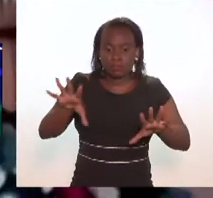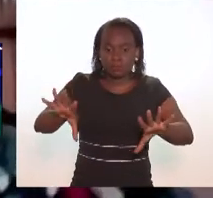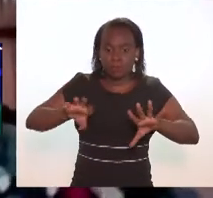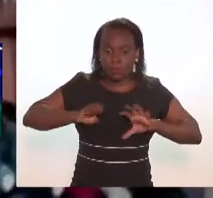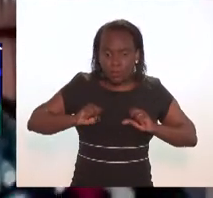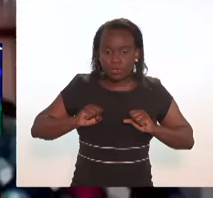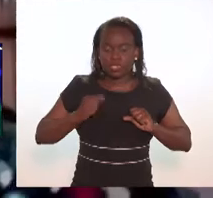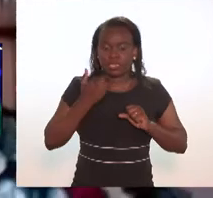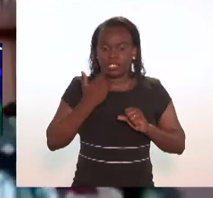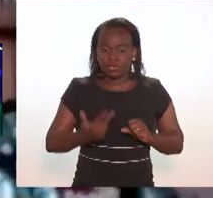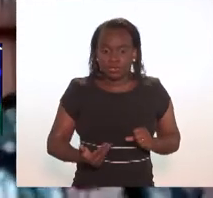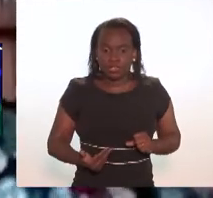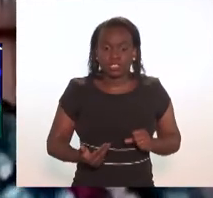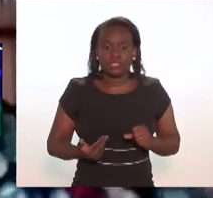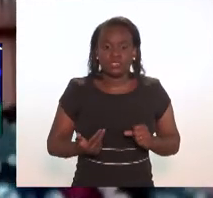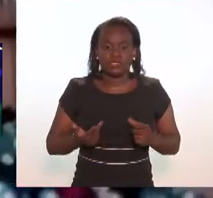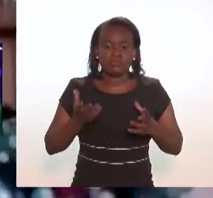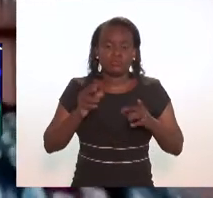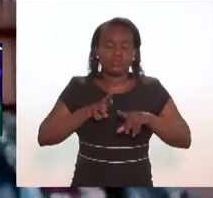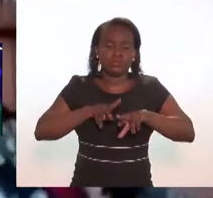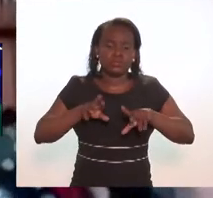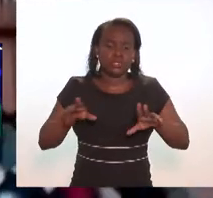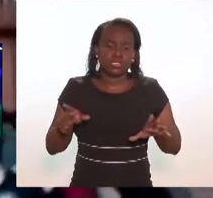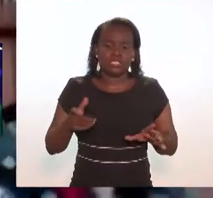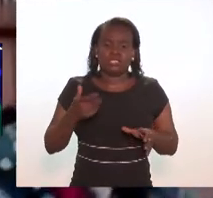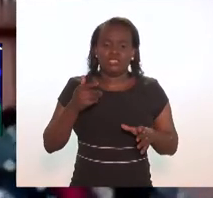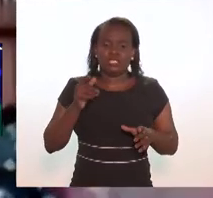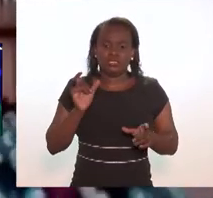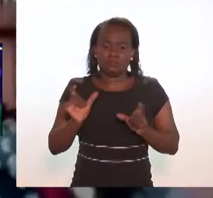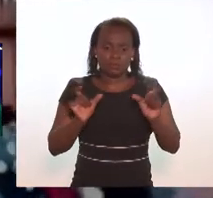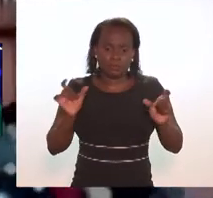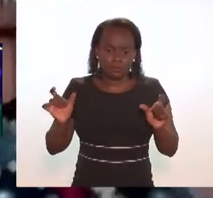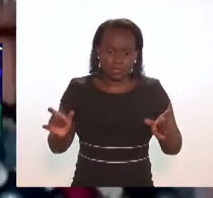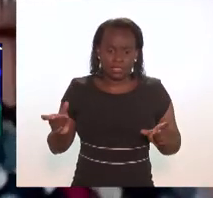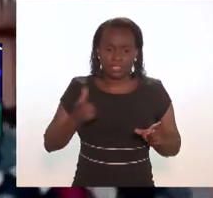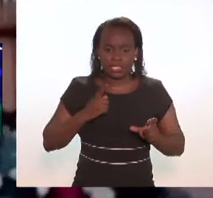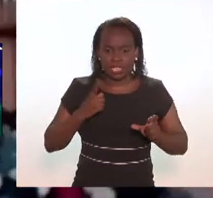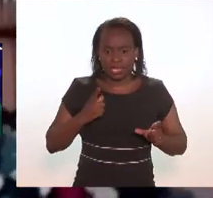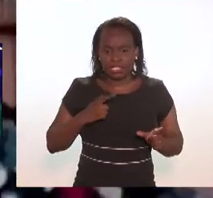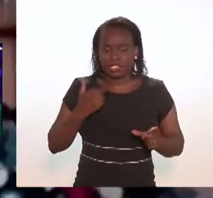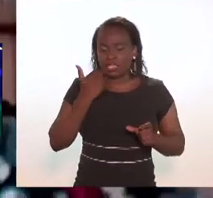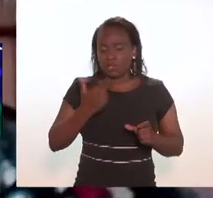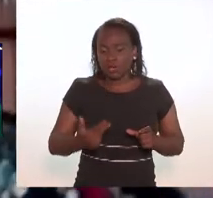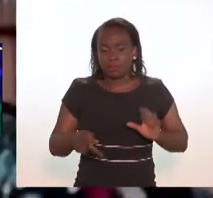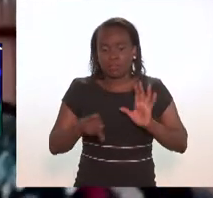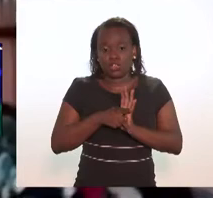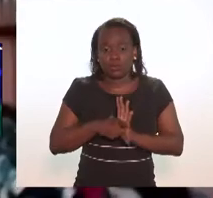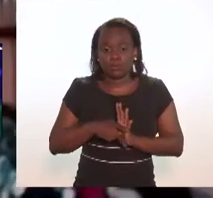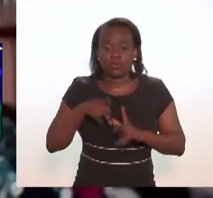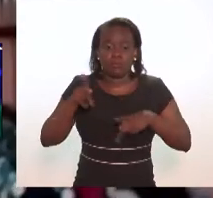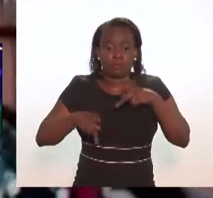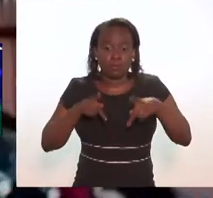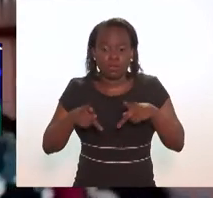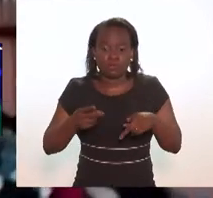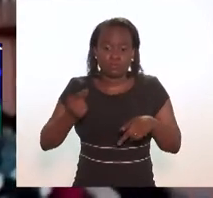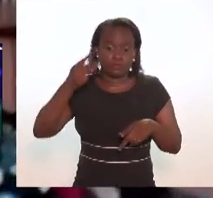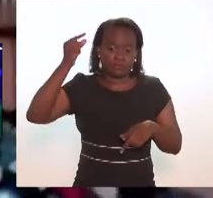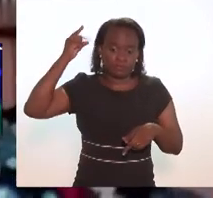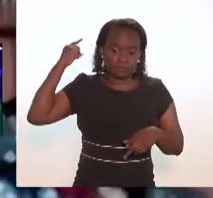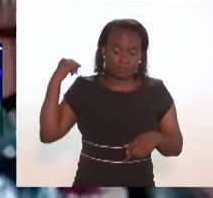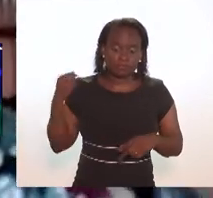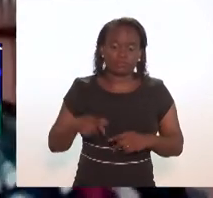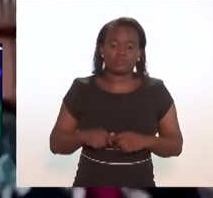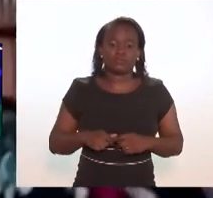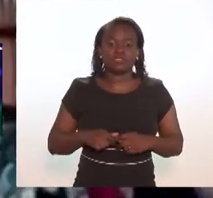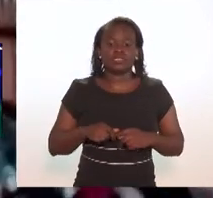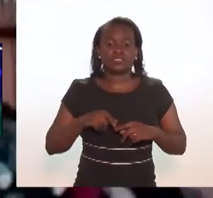nossa linguagem tantas e outras corruptelas a partir das linguagens dos povos originários,